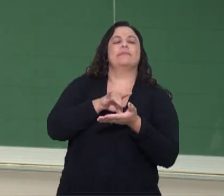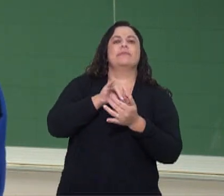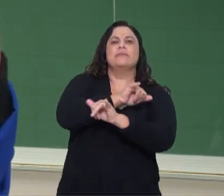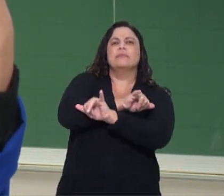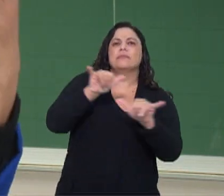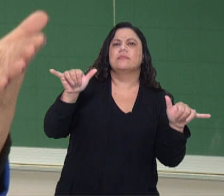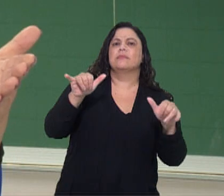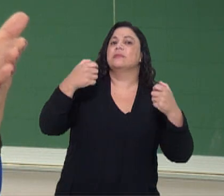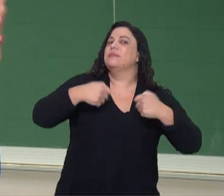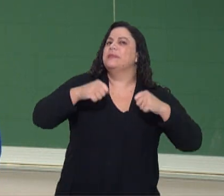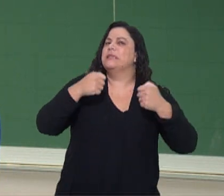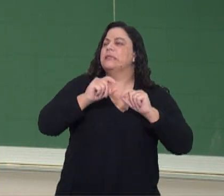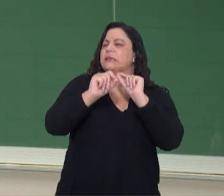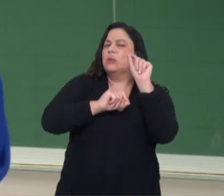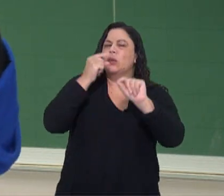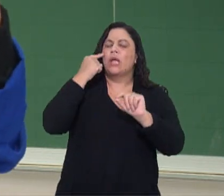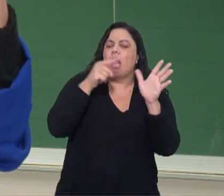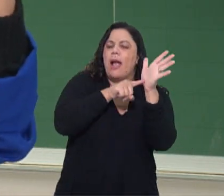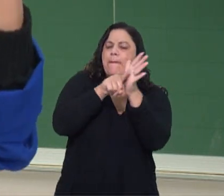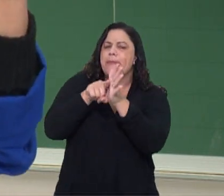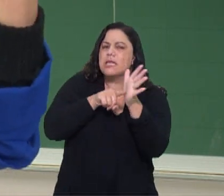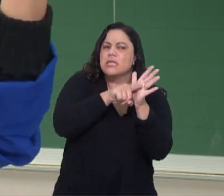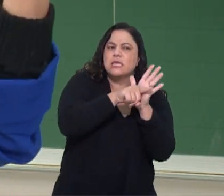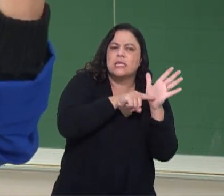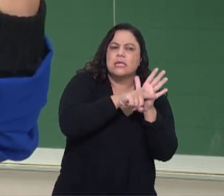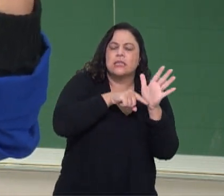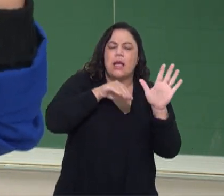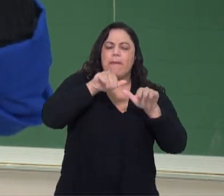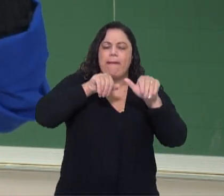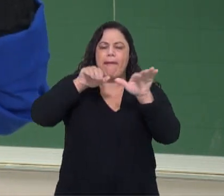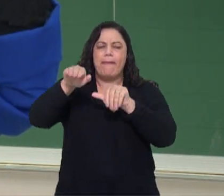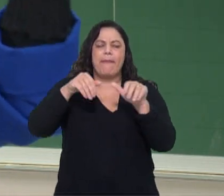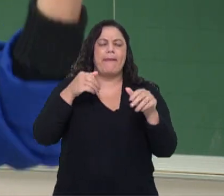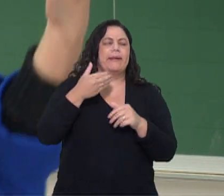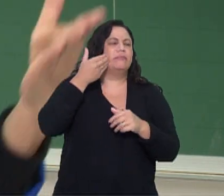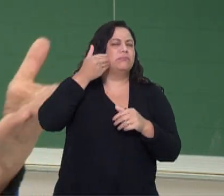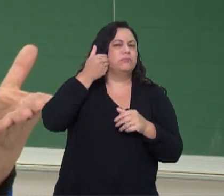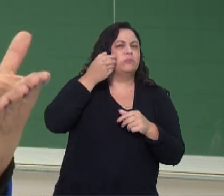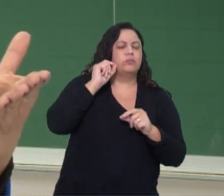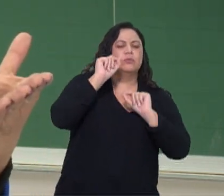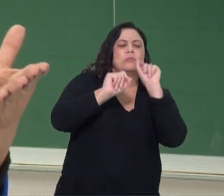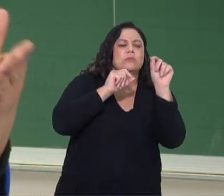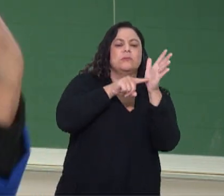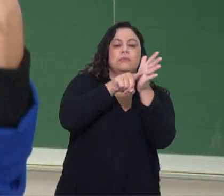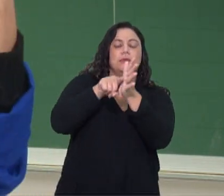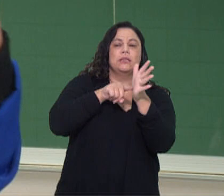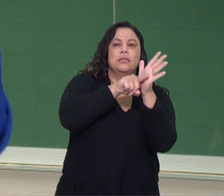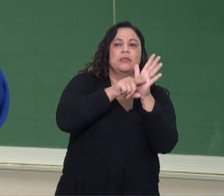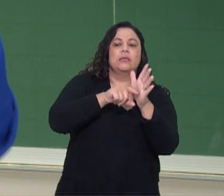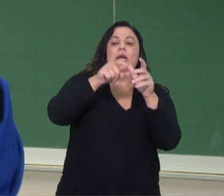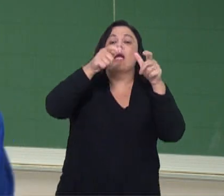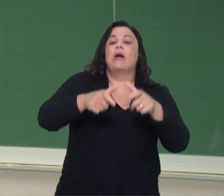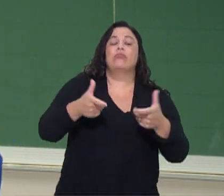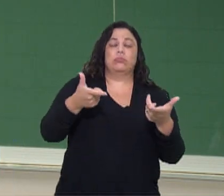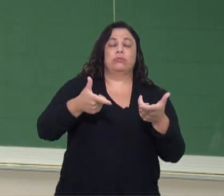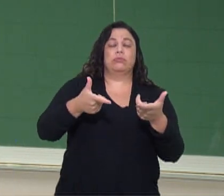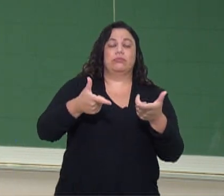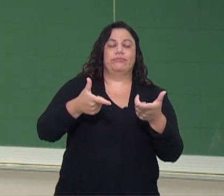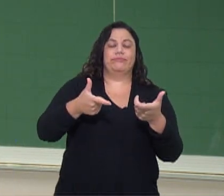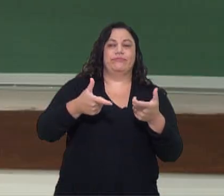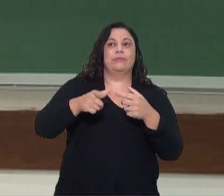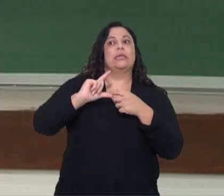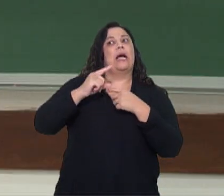preciso ter fontes, eu preciso correr atrás de saber de onde que veio essa notícia antes de passar para